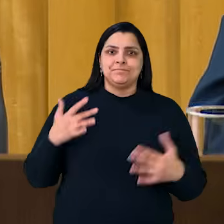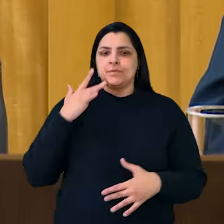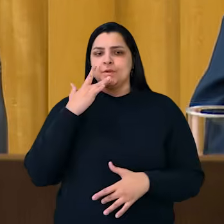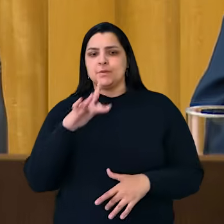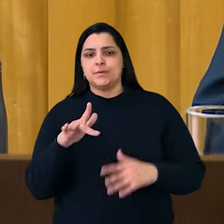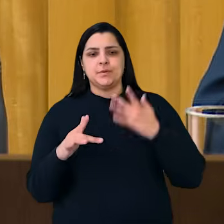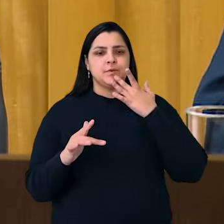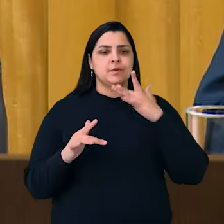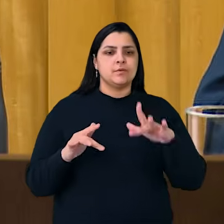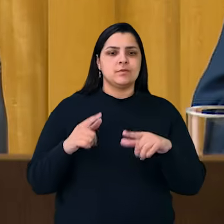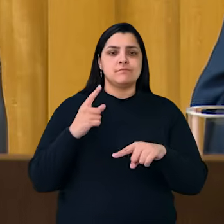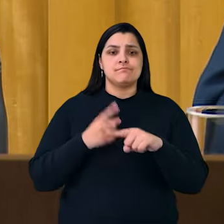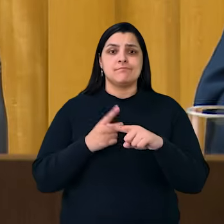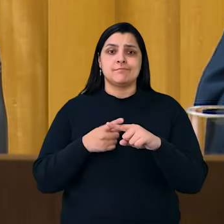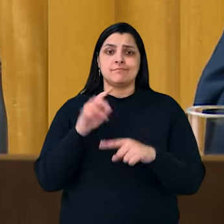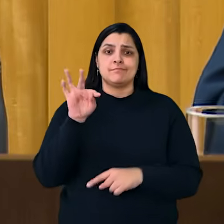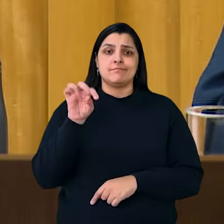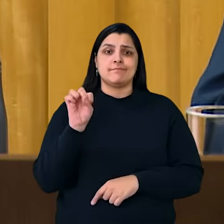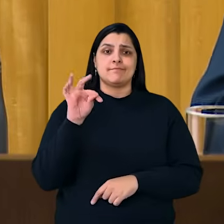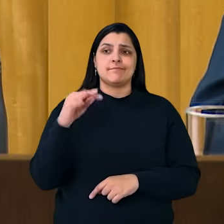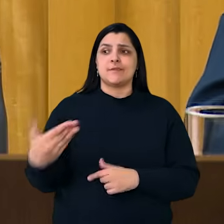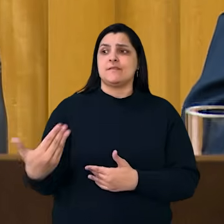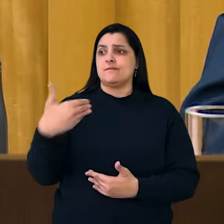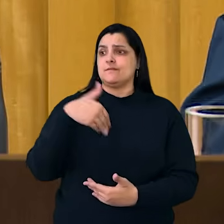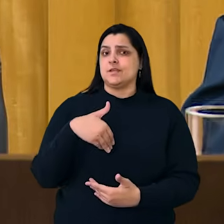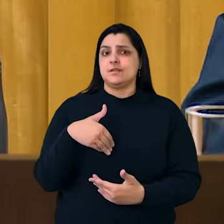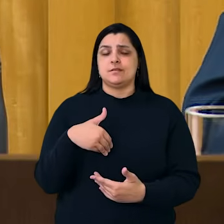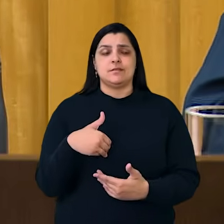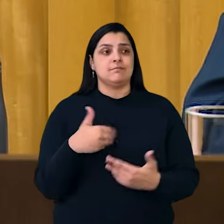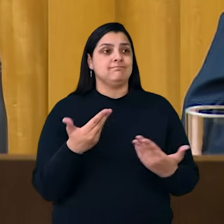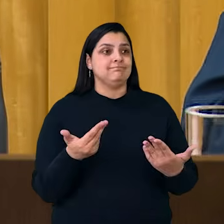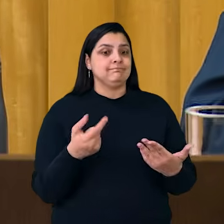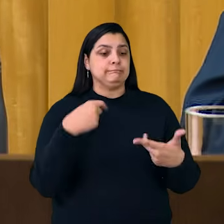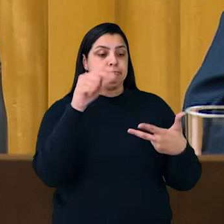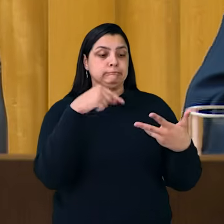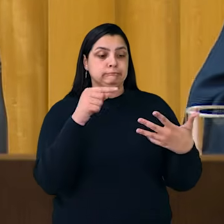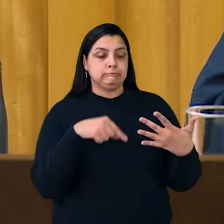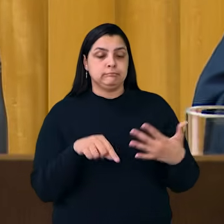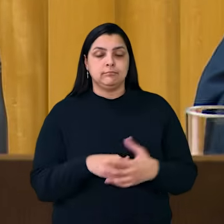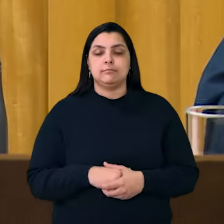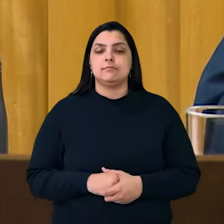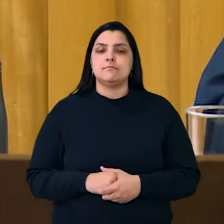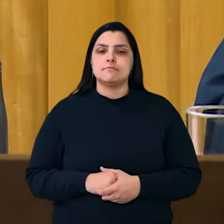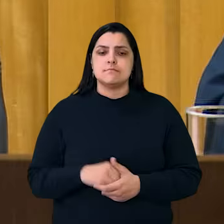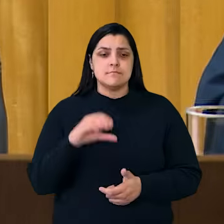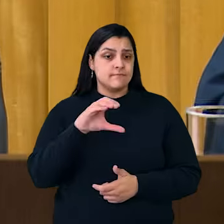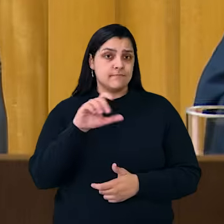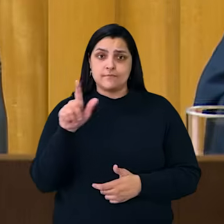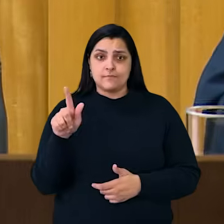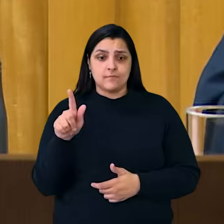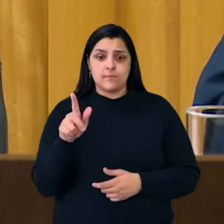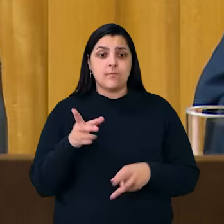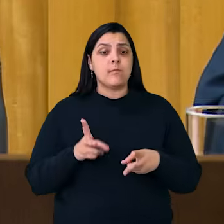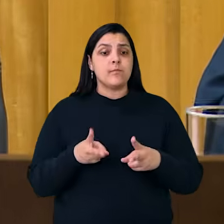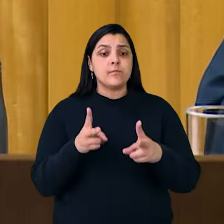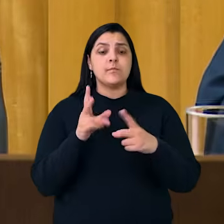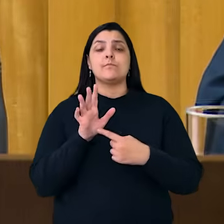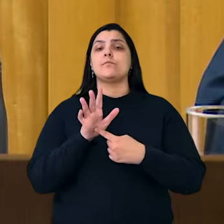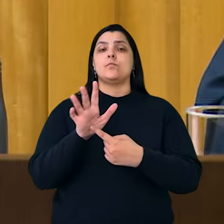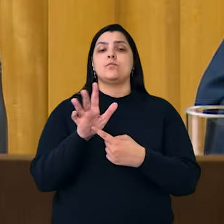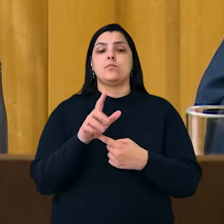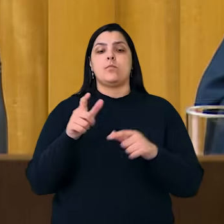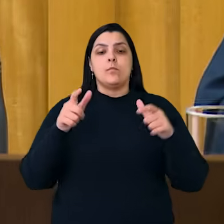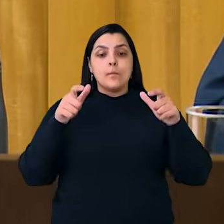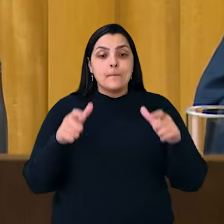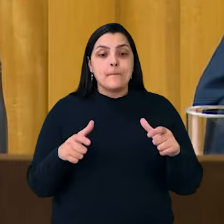apreensivos com as correições do Tribunal Superior nos tribunais regionais. E a Corregedoria sempre demonstrou